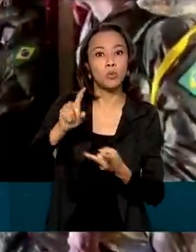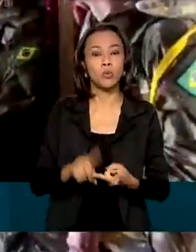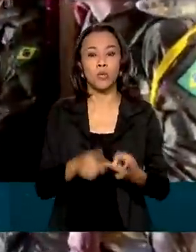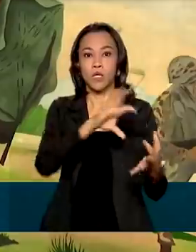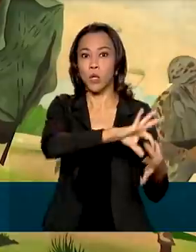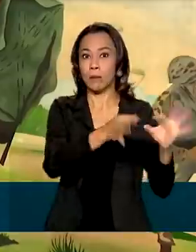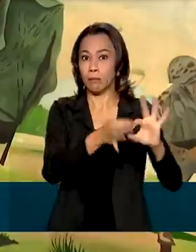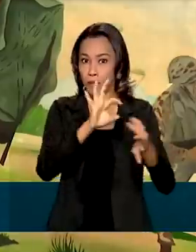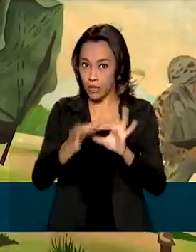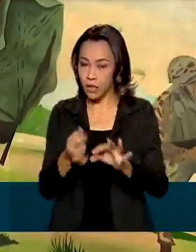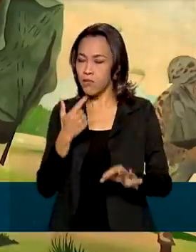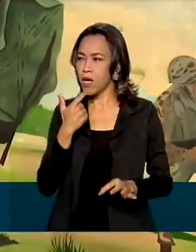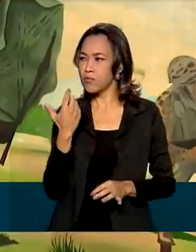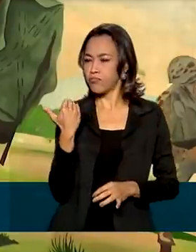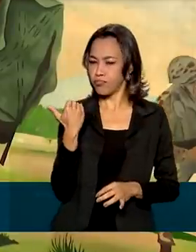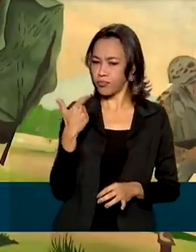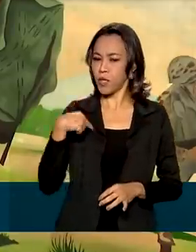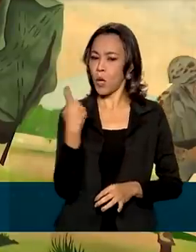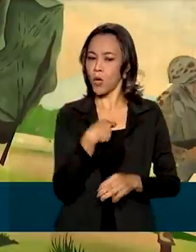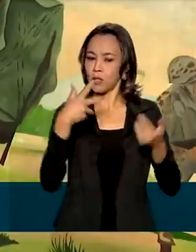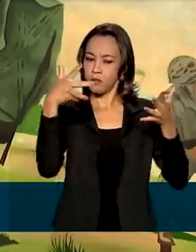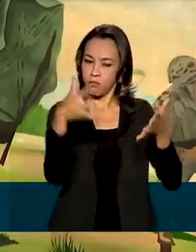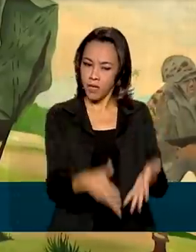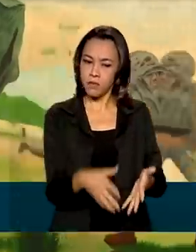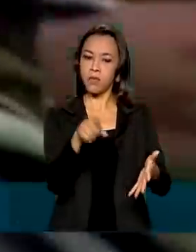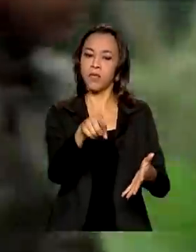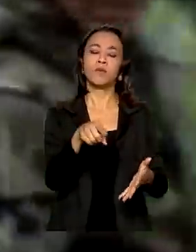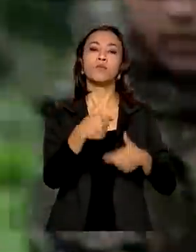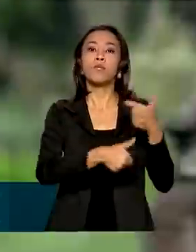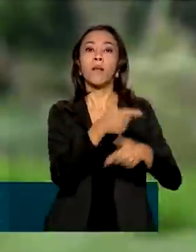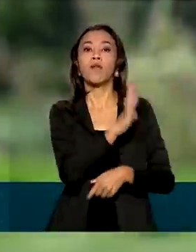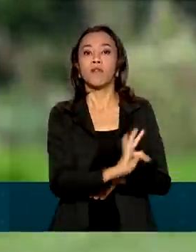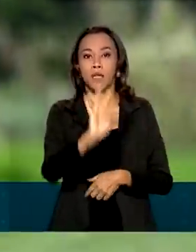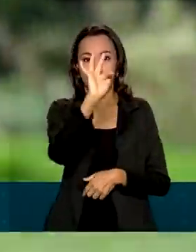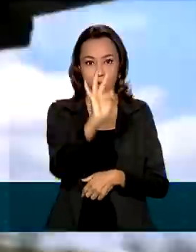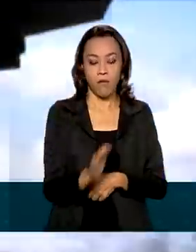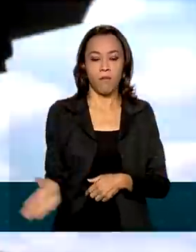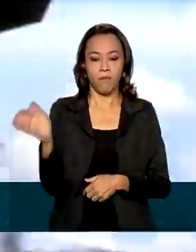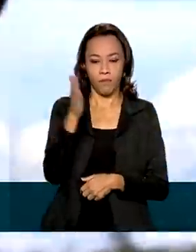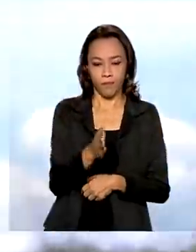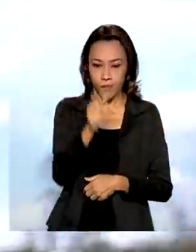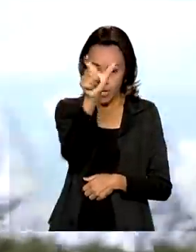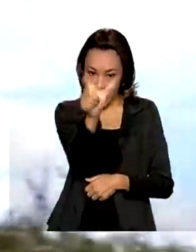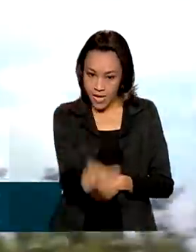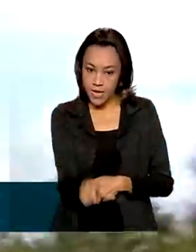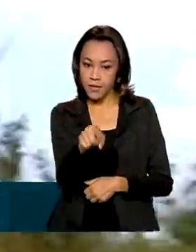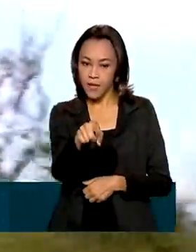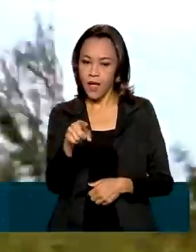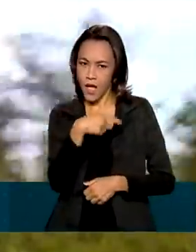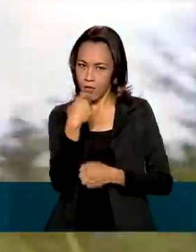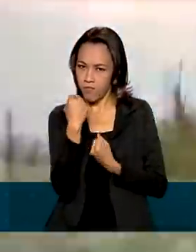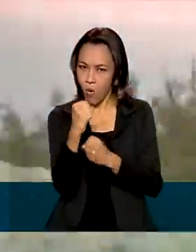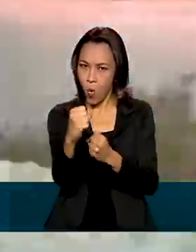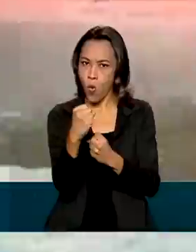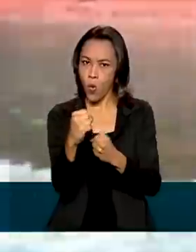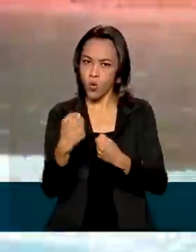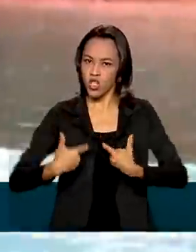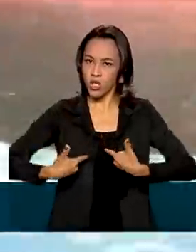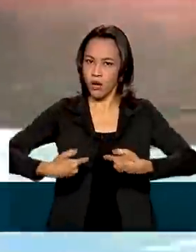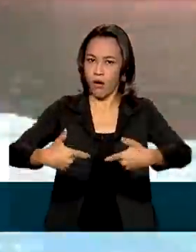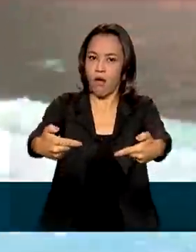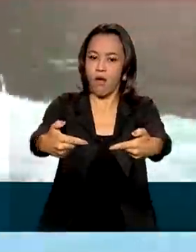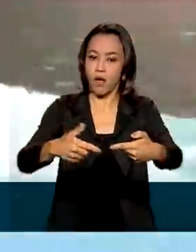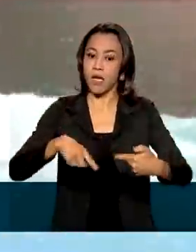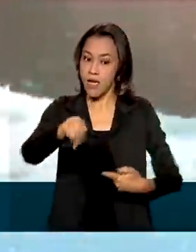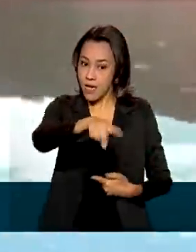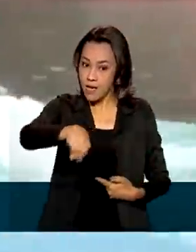Olimpíadas, mais recentemente também na Intervenção Federal. A Força Tarefa Biguá é uma das frentes de combate. Esses paraquedistas